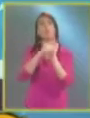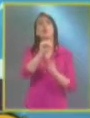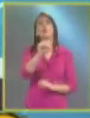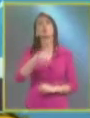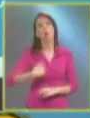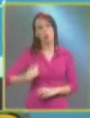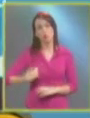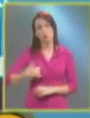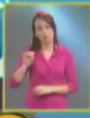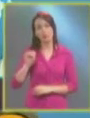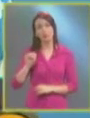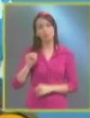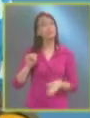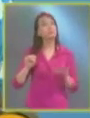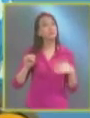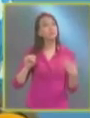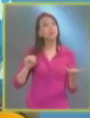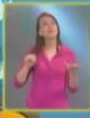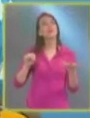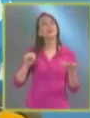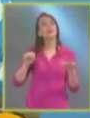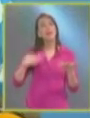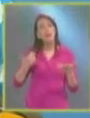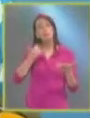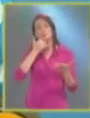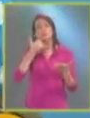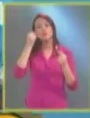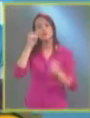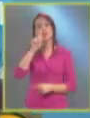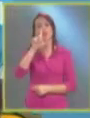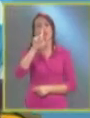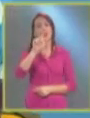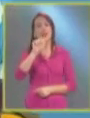idade. Ah, tá. Uhum. Aí depois eu tive o implacável glaucoma, né?